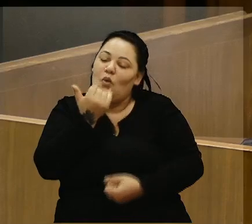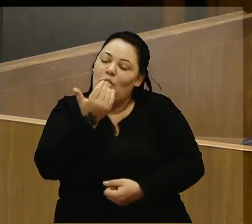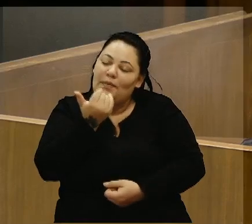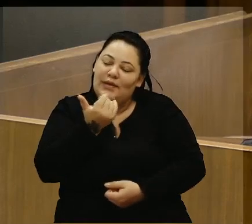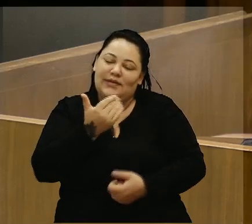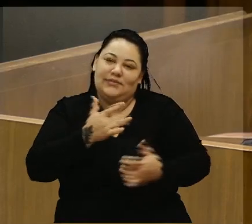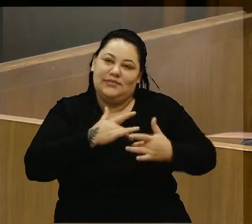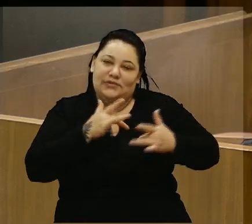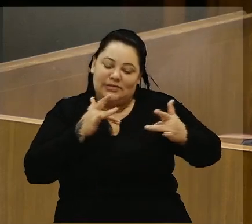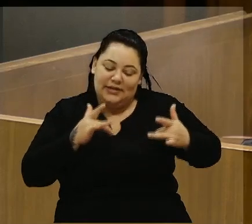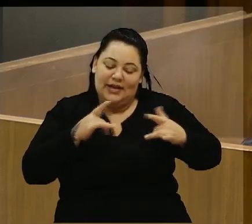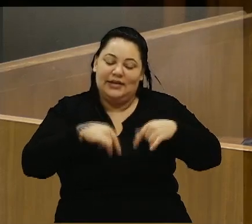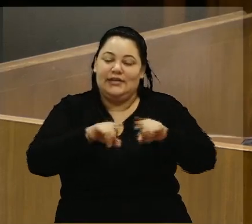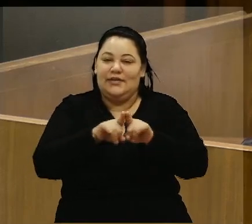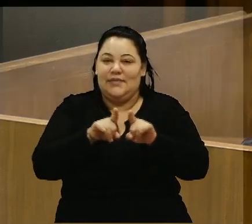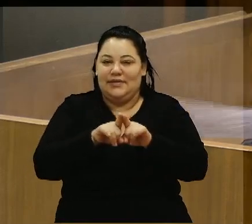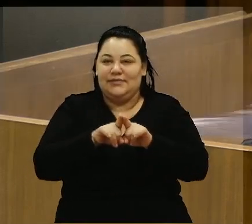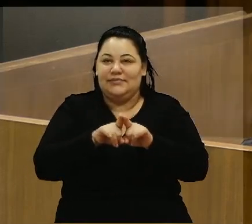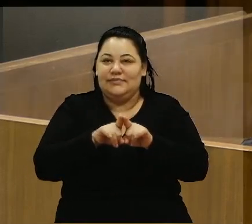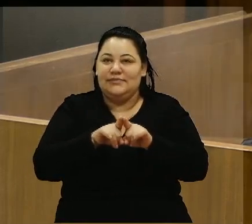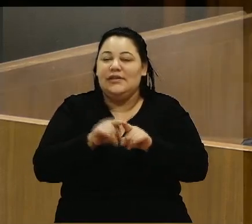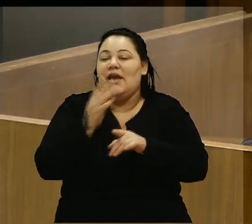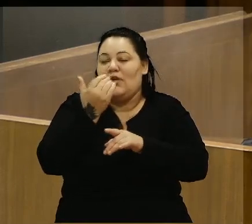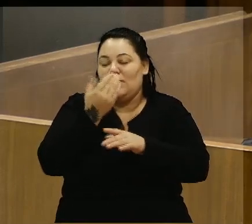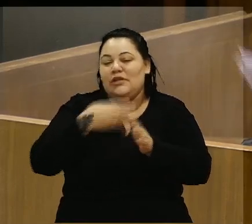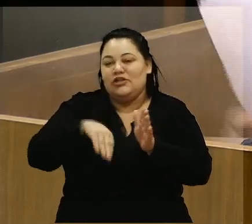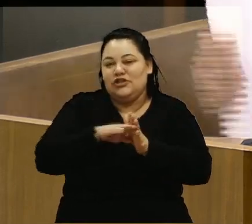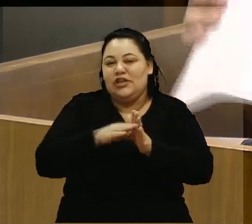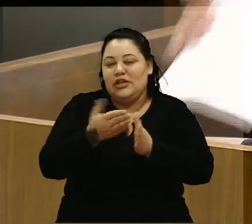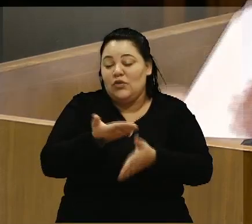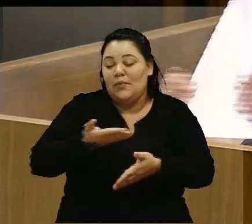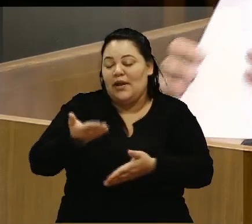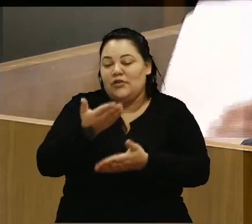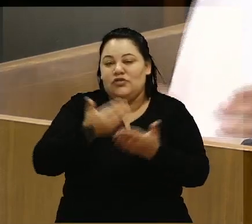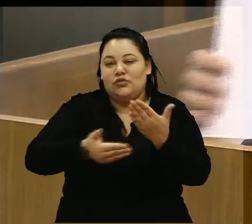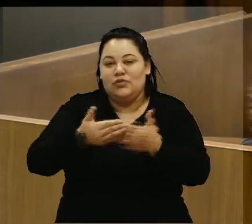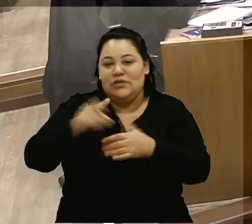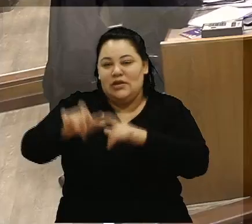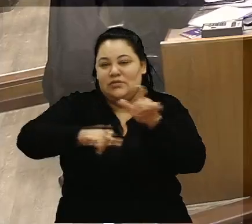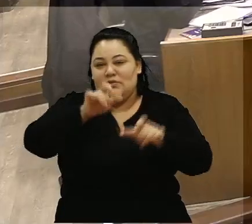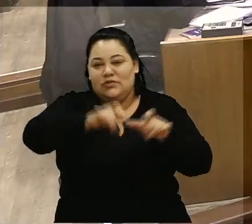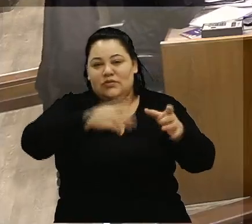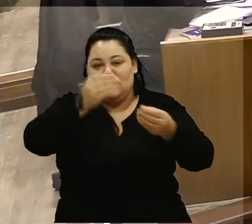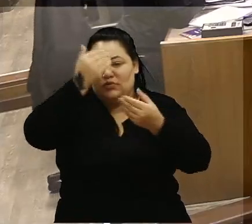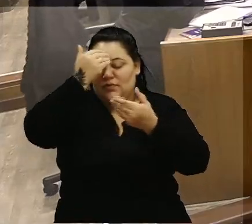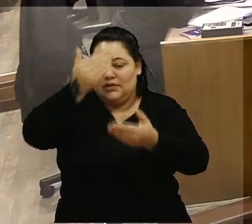solidária, onde a comida chegue no prato de todas as pessoas. Obrigada.